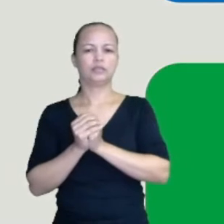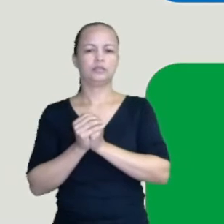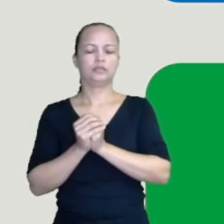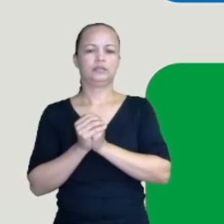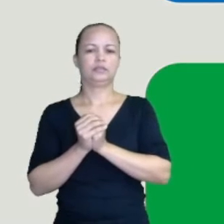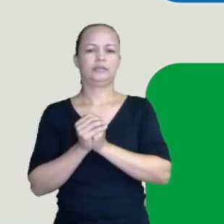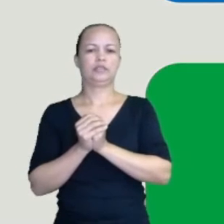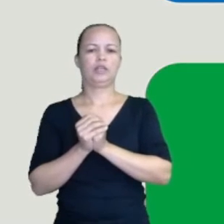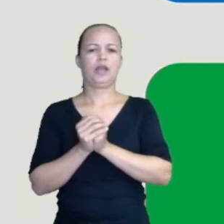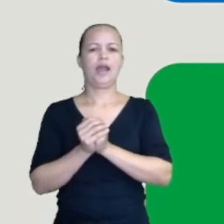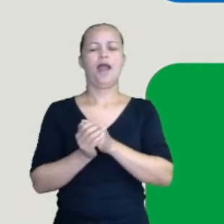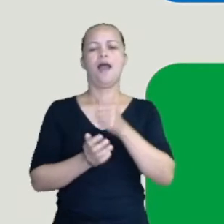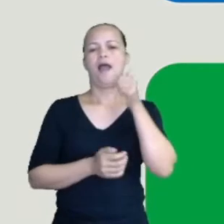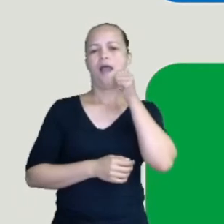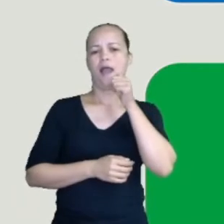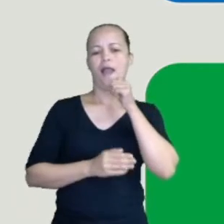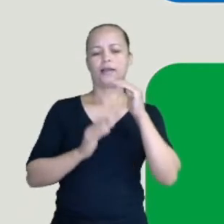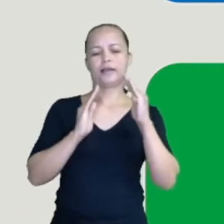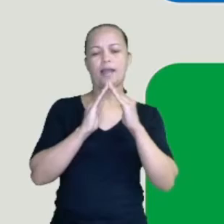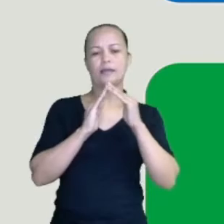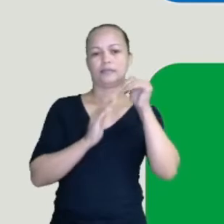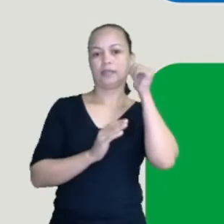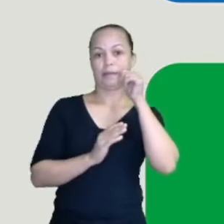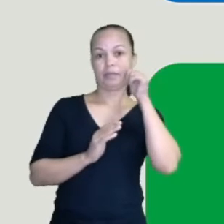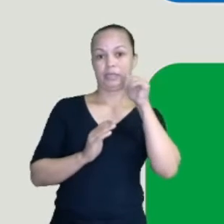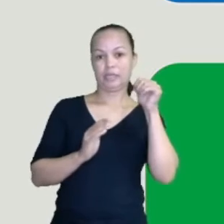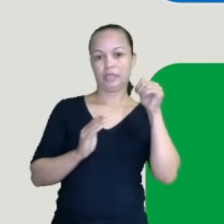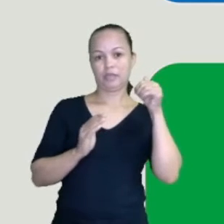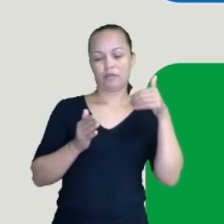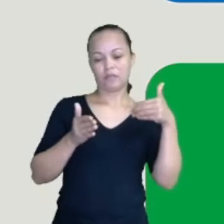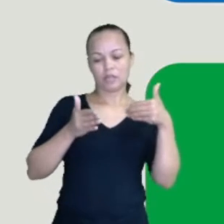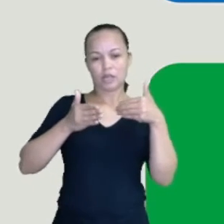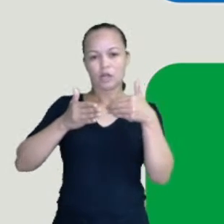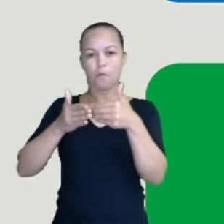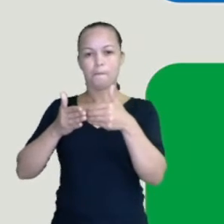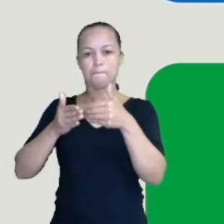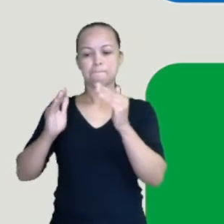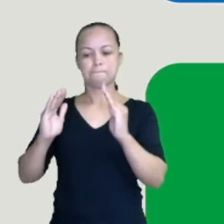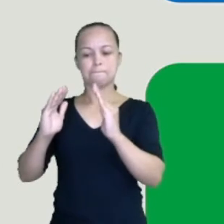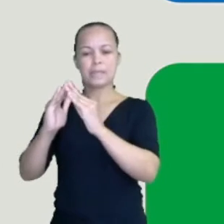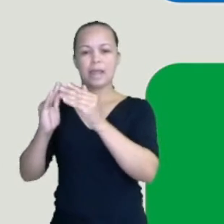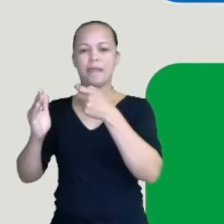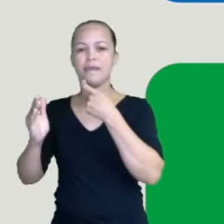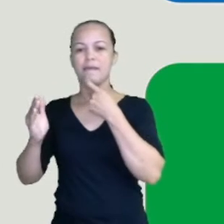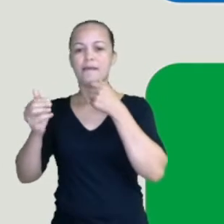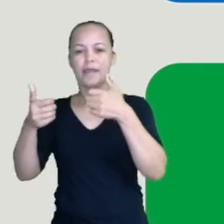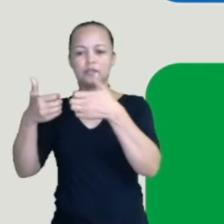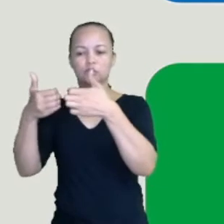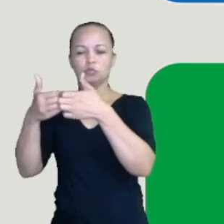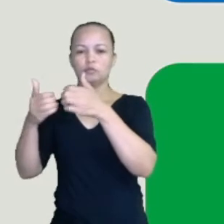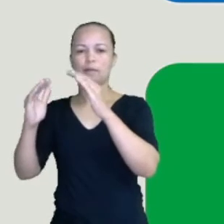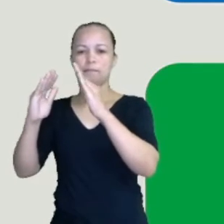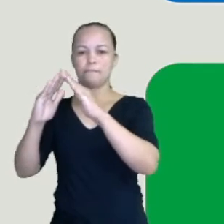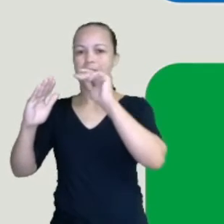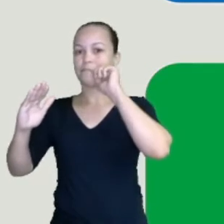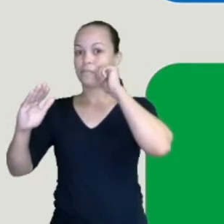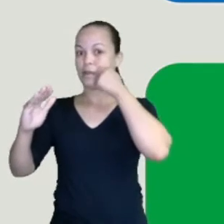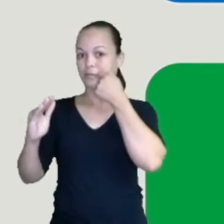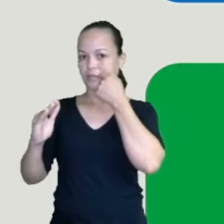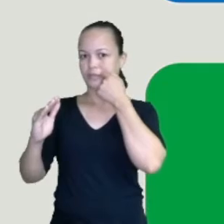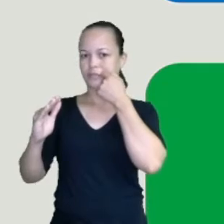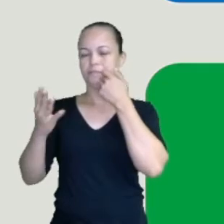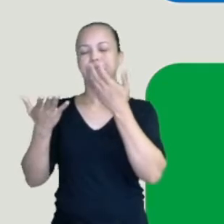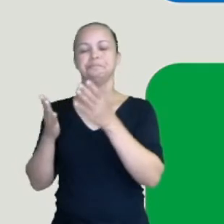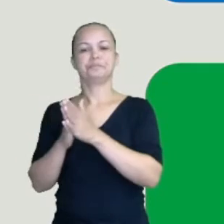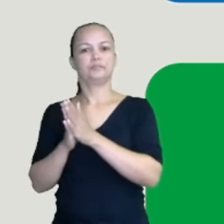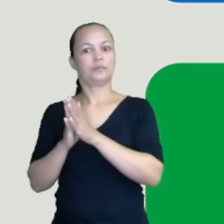Opa, ela deu um ponto de referência. Então, simbora procurar a padaria. Localizou a padaria? Então, eu